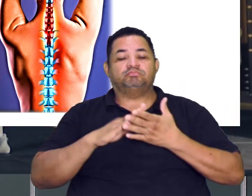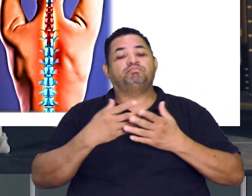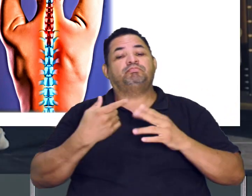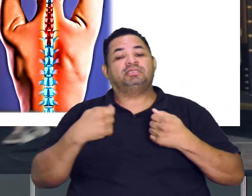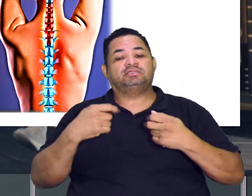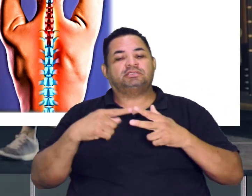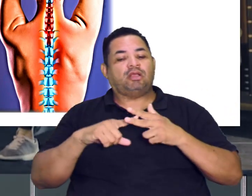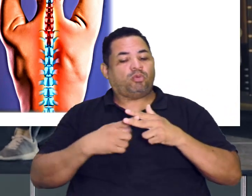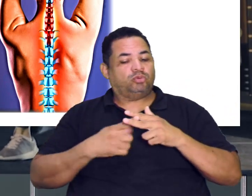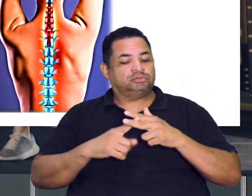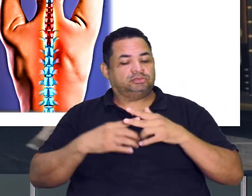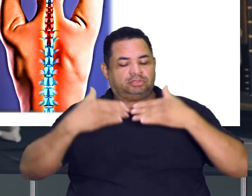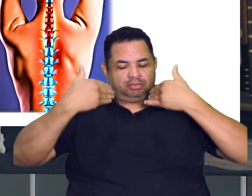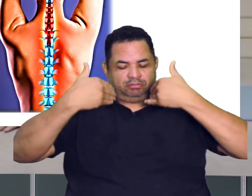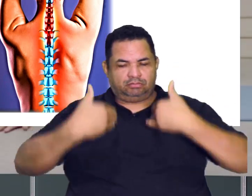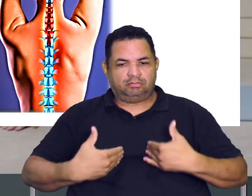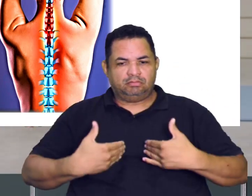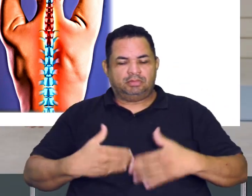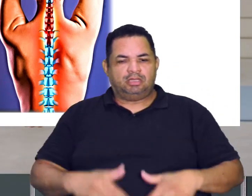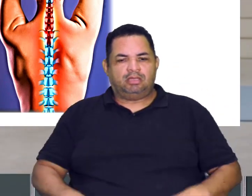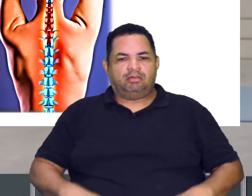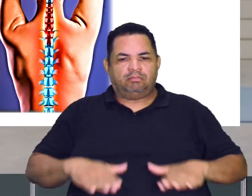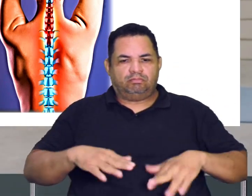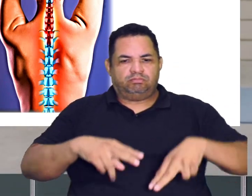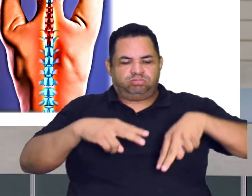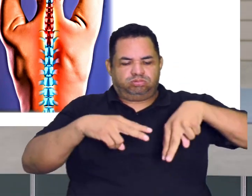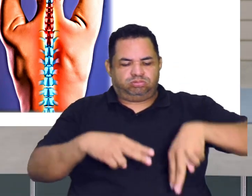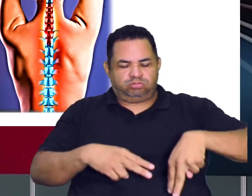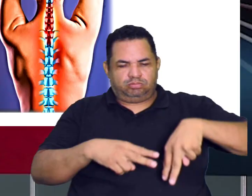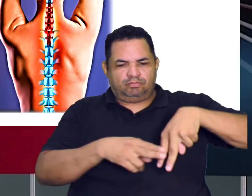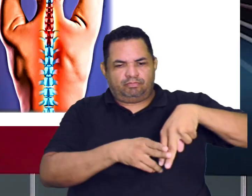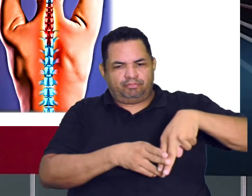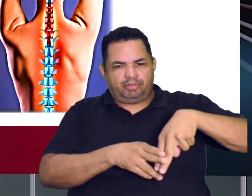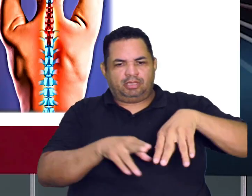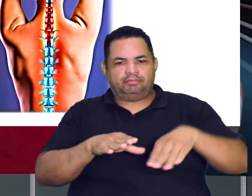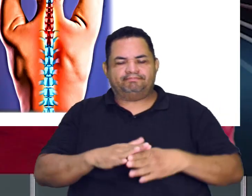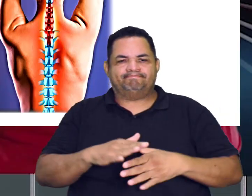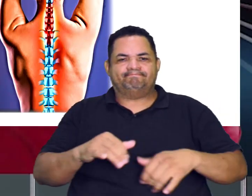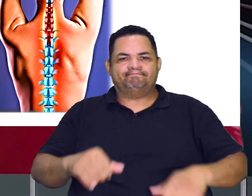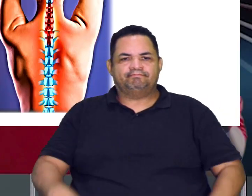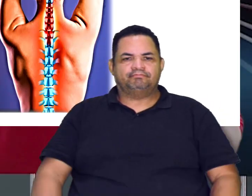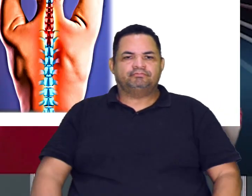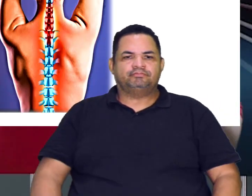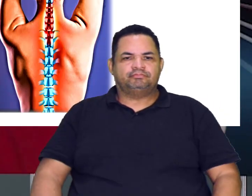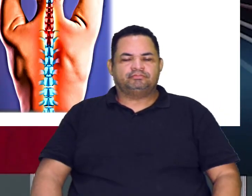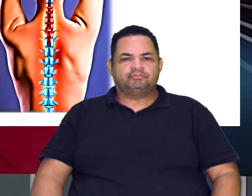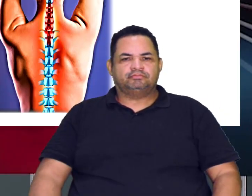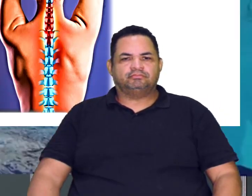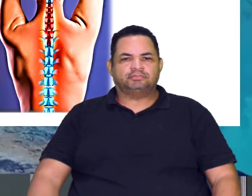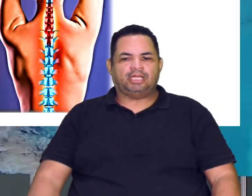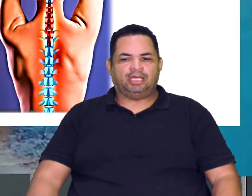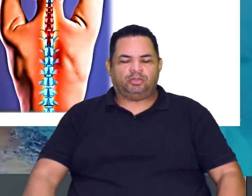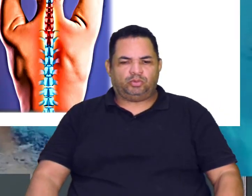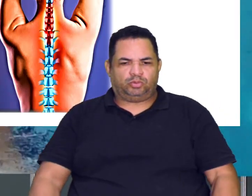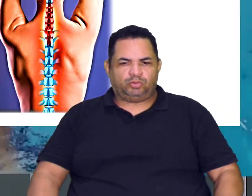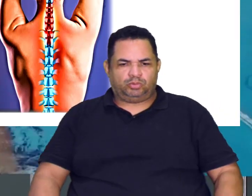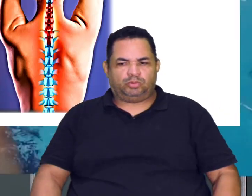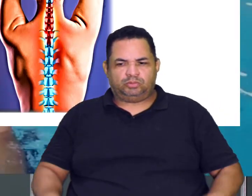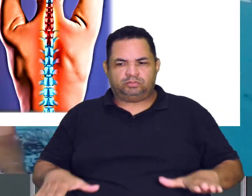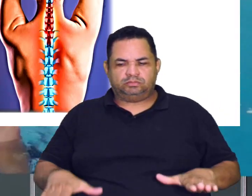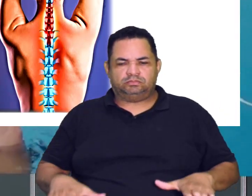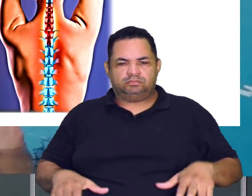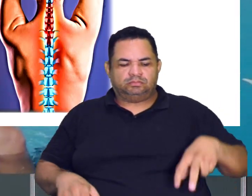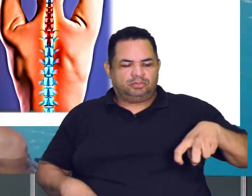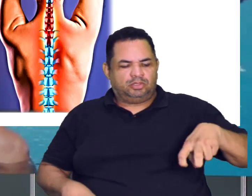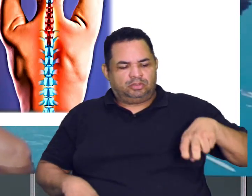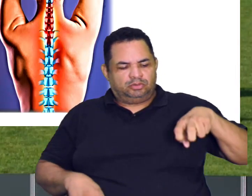essa postura, tá? Apoia teus 2 pés, a sola dos teus 2 pés aí no chão, deixa teu joelho, tua perna aí